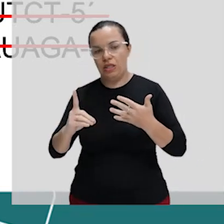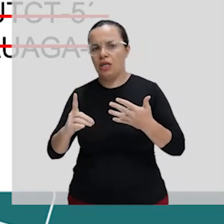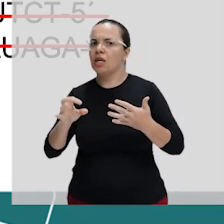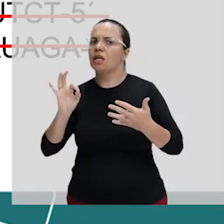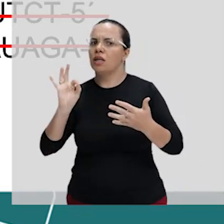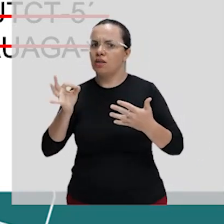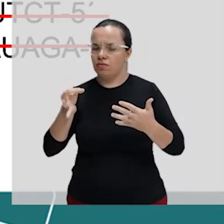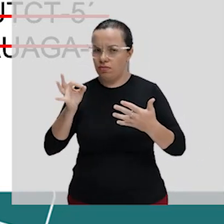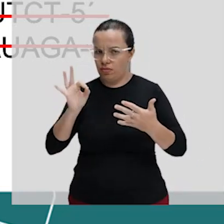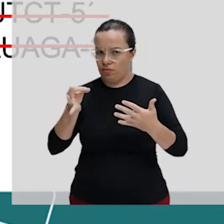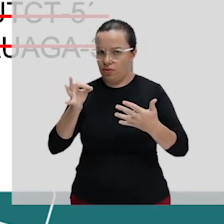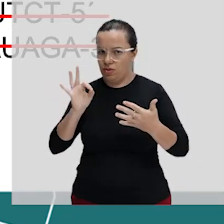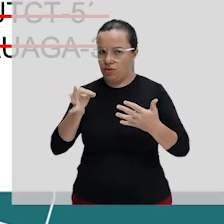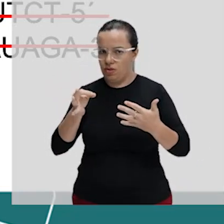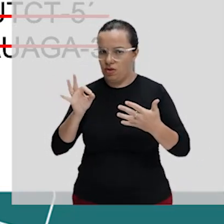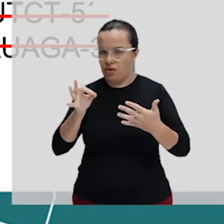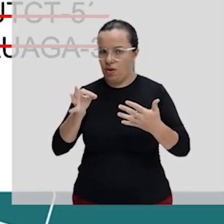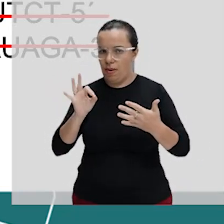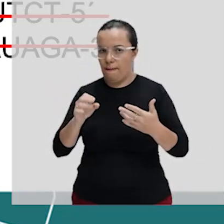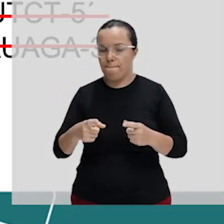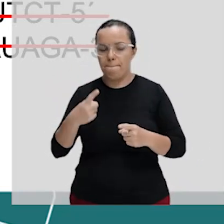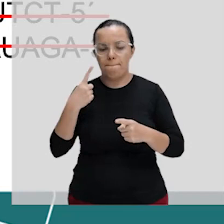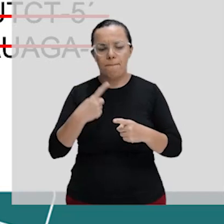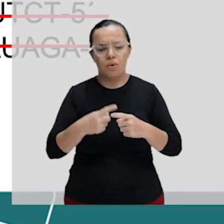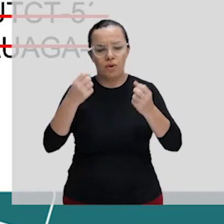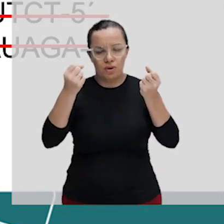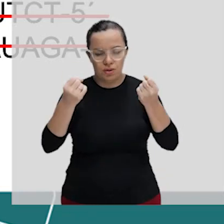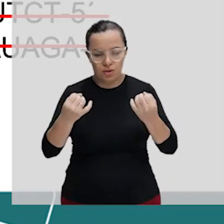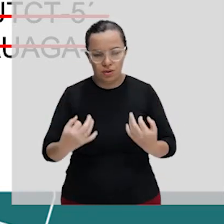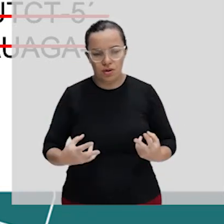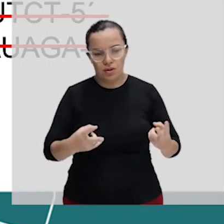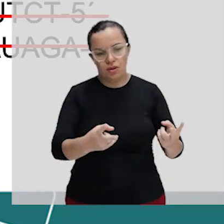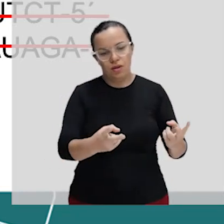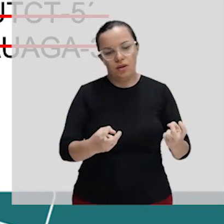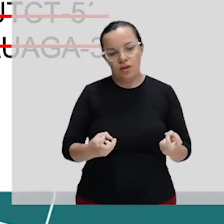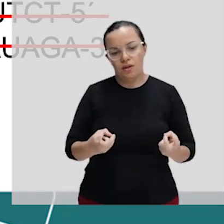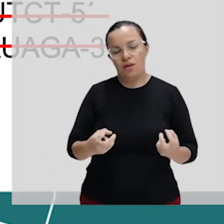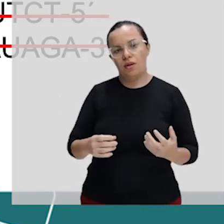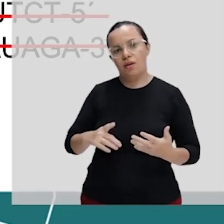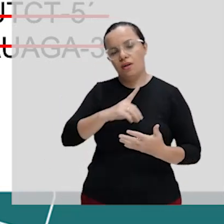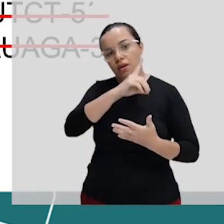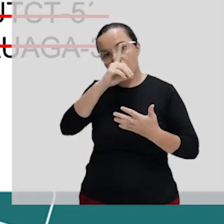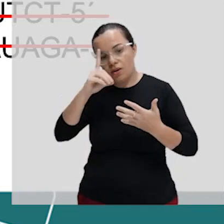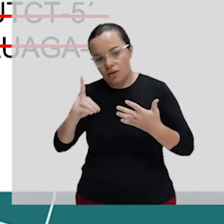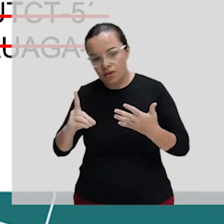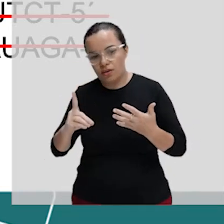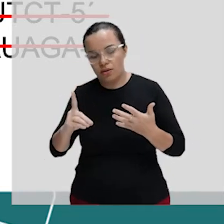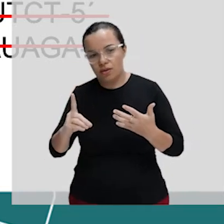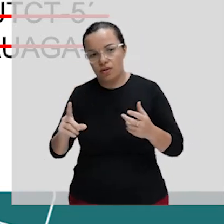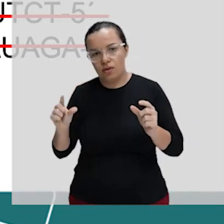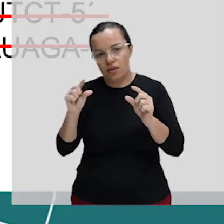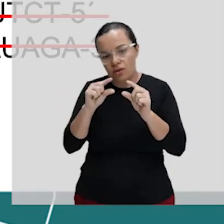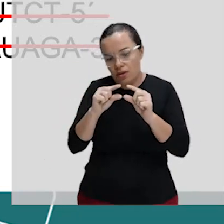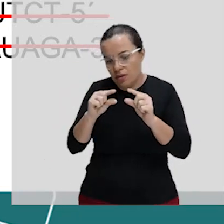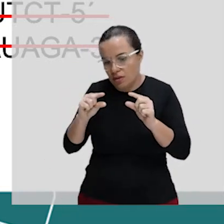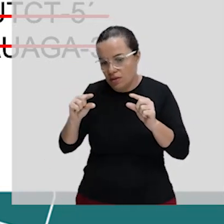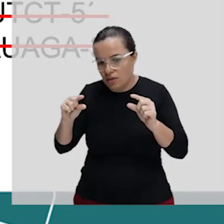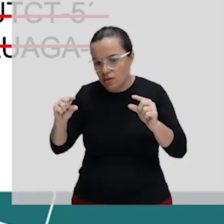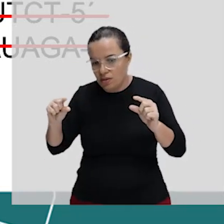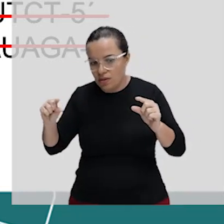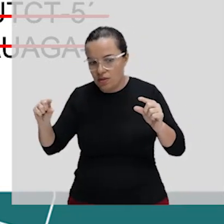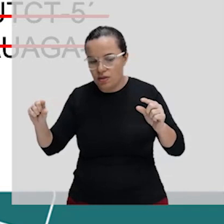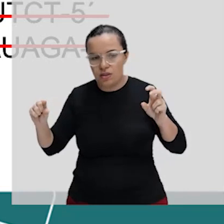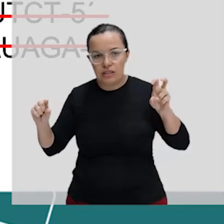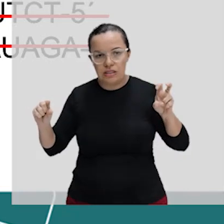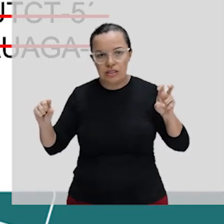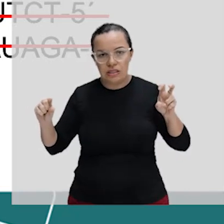D. Agora, eu vou explicar para vocês por quê. Vamos perceber que a letra D, ela é uma fita 5 linhas,